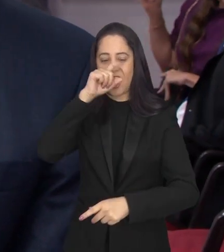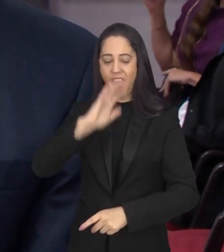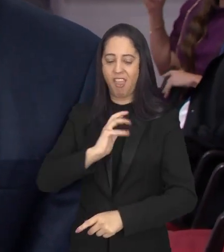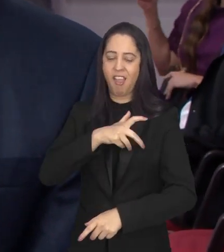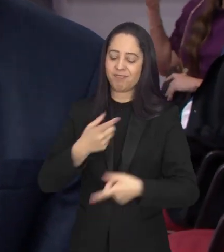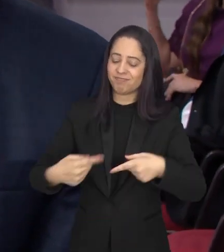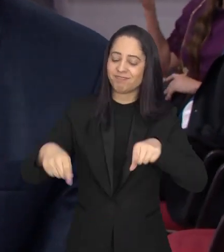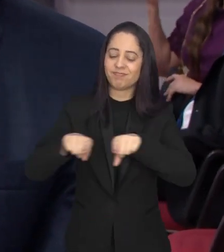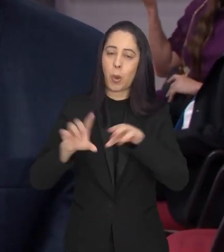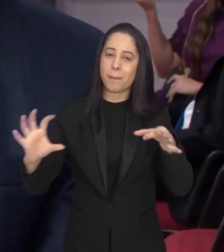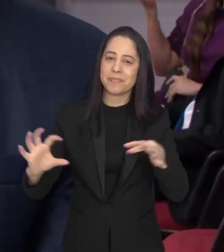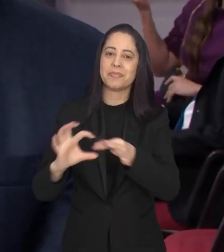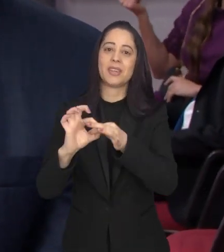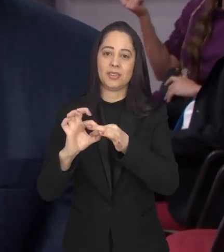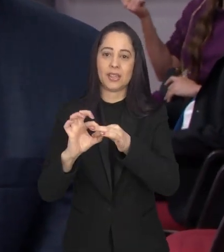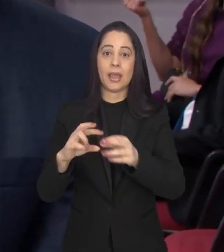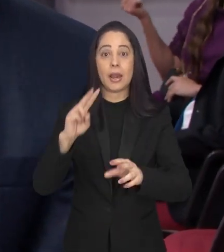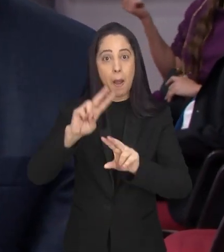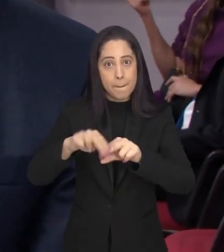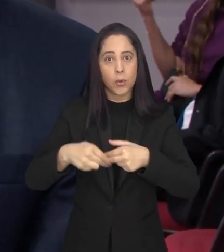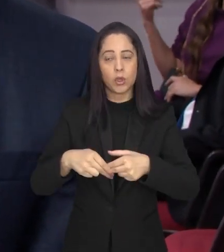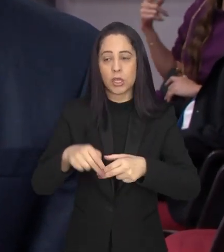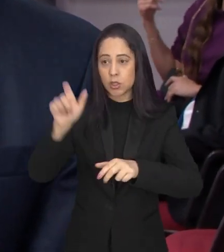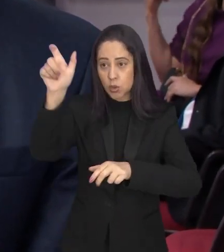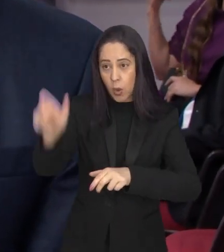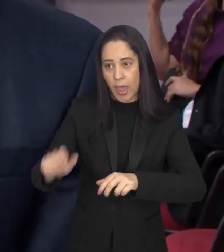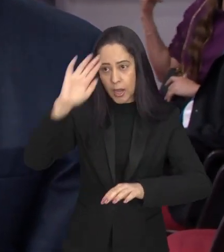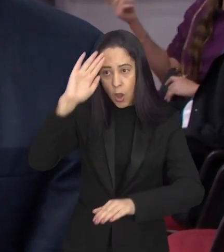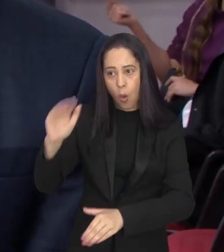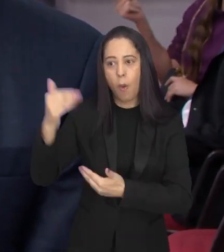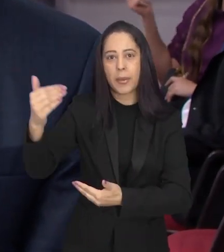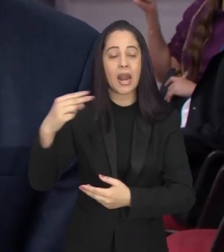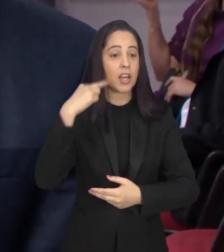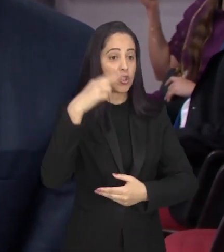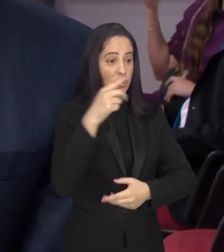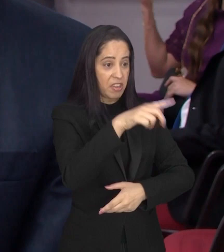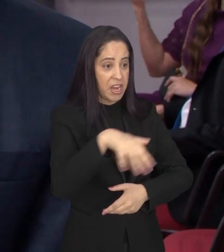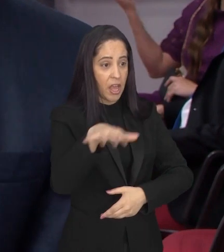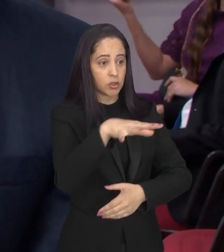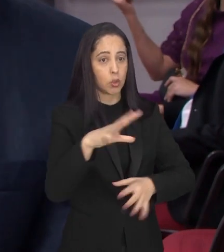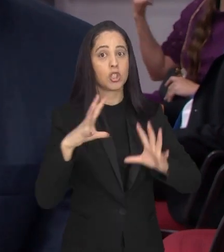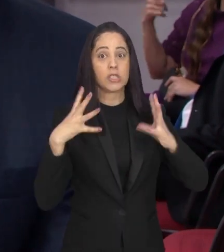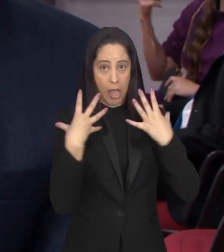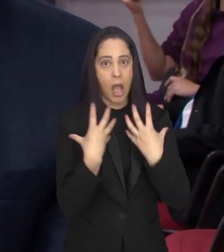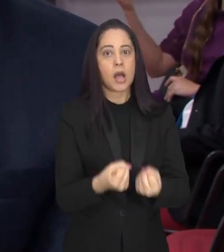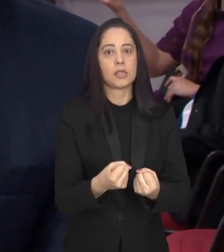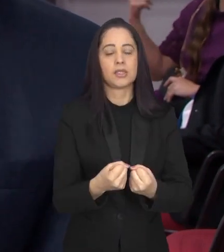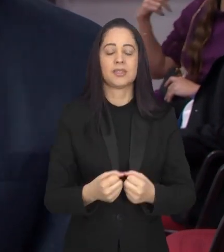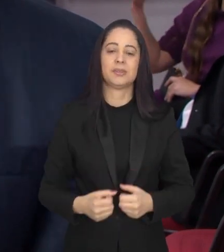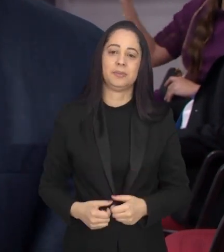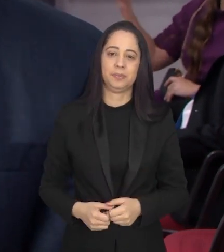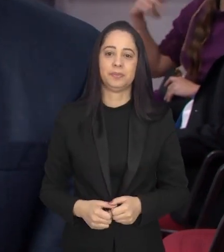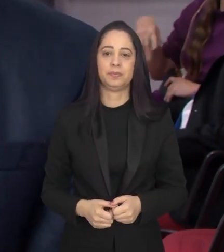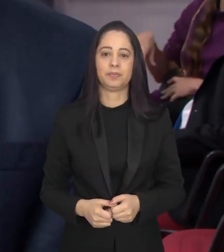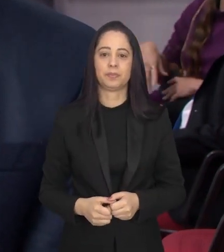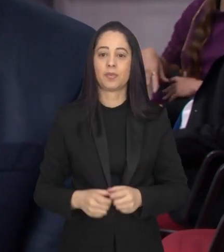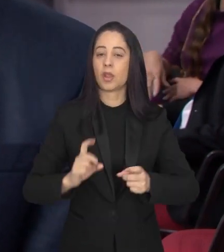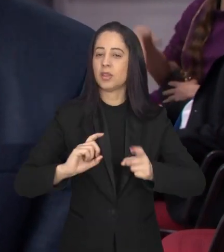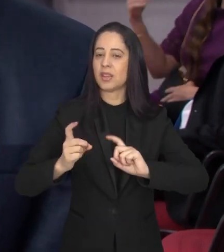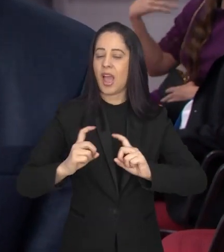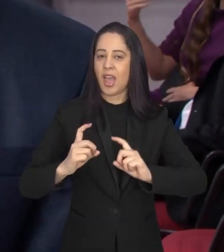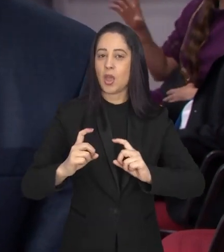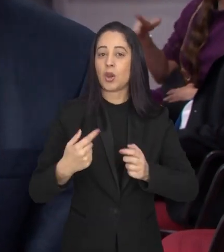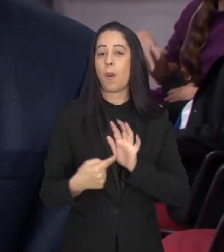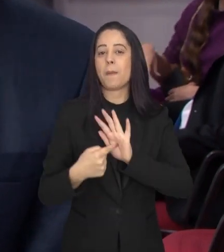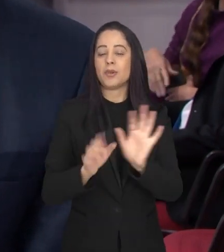identifica com a cidade, e aqui o nosso time é o São José Esporte Clube. Então, por isso que foi reconhecido por unanimidade na Câmara esse título para ele de